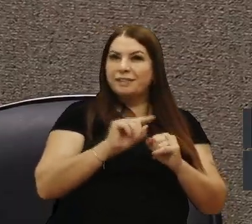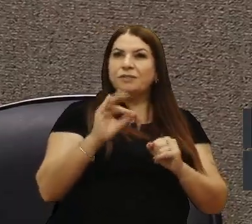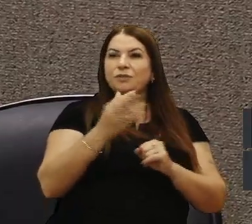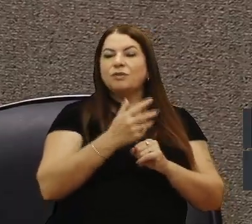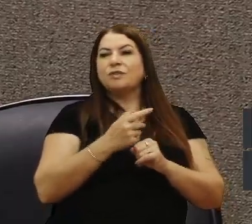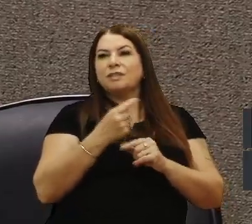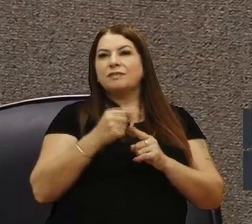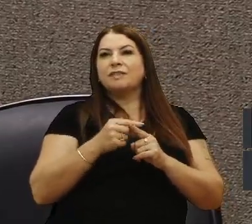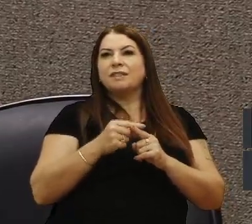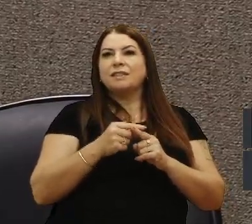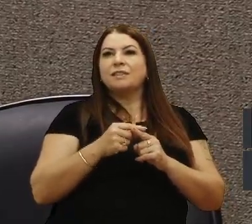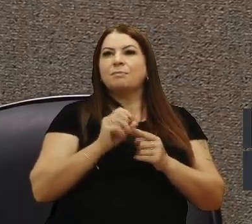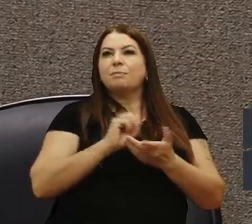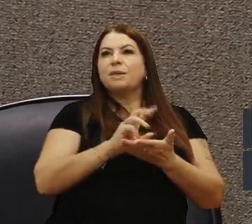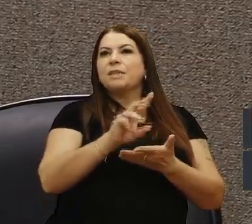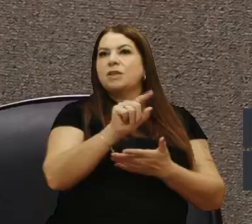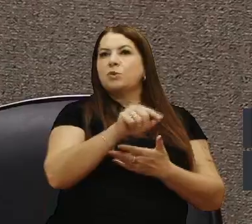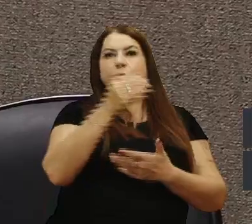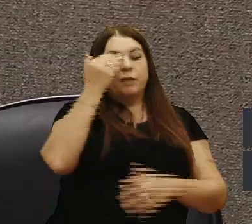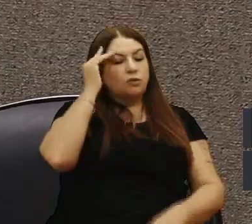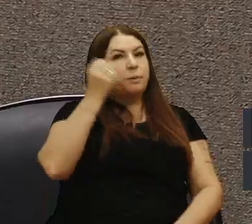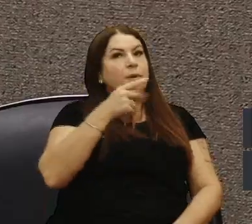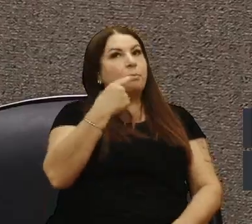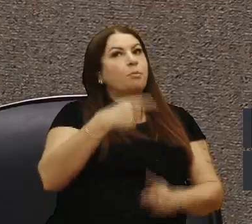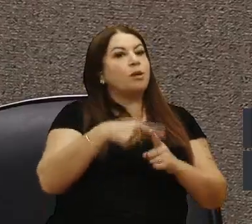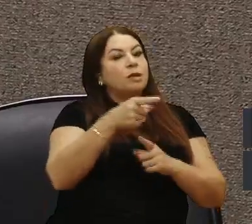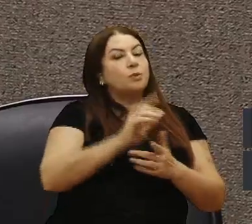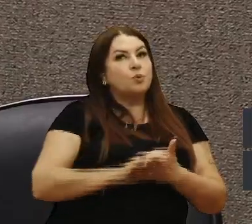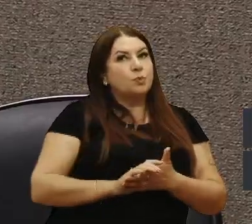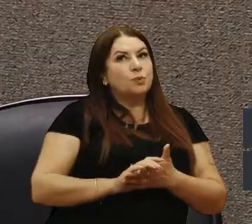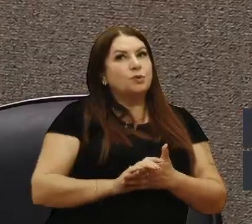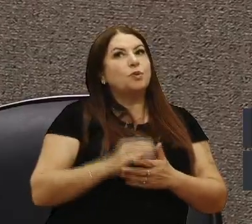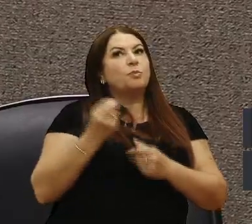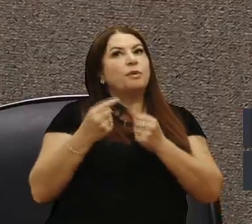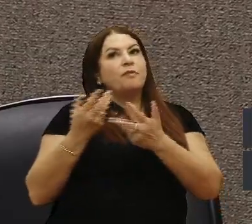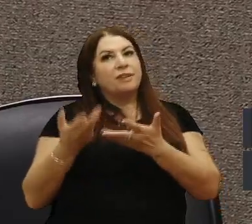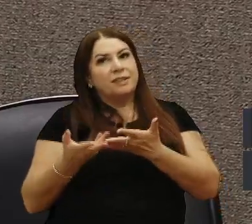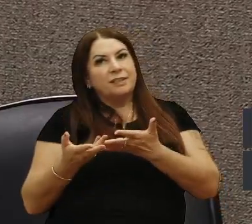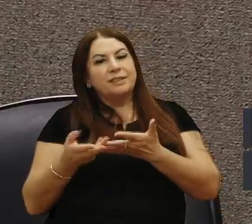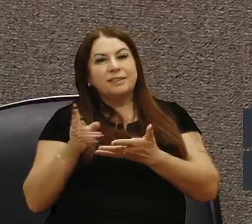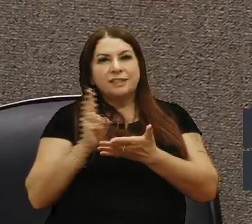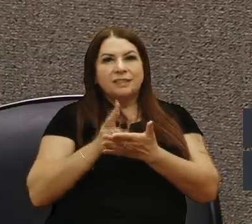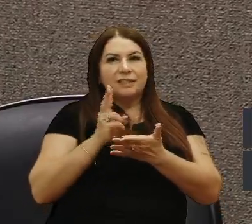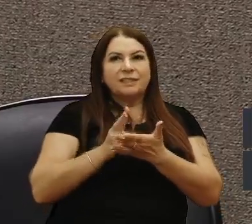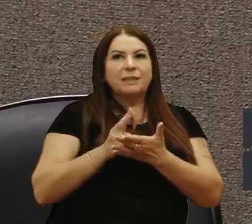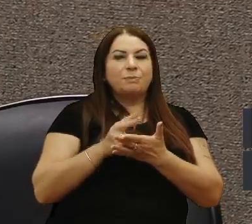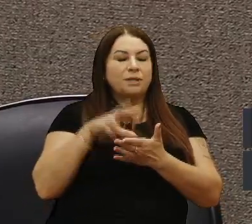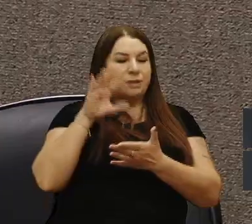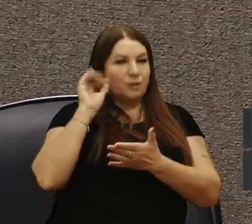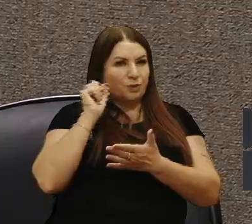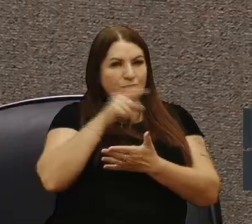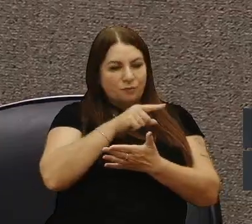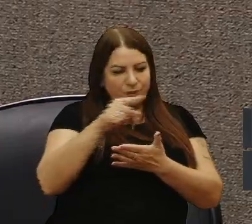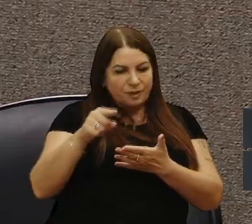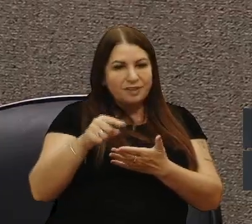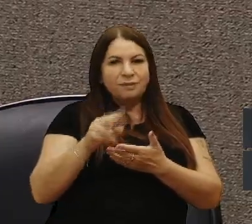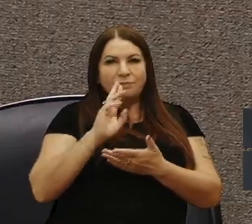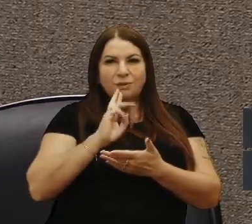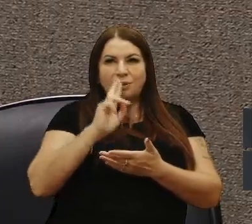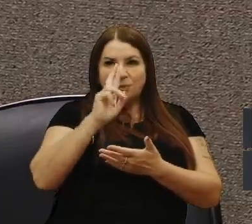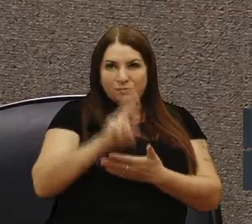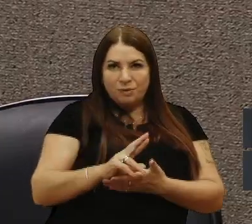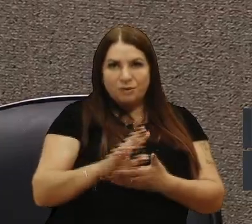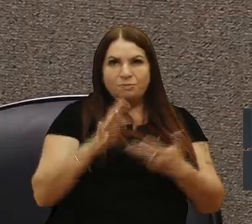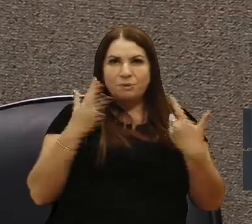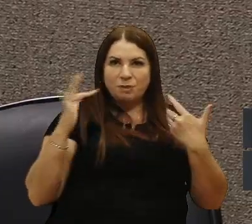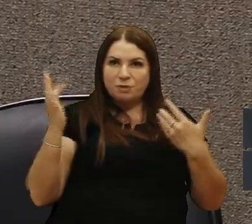as vezes a gente vai mandar uma mensagem e dizer, olha, não entendi bem por que isso, como é que foi aquilo? E sempre tem essa escuta e uma resposta. Então, parabéns